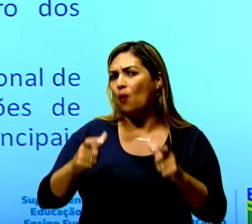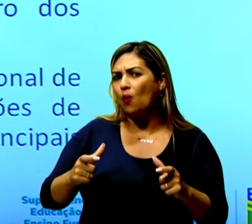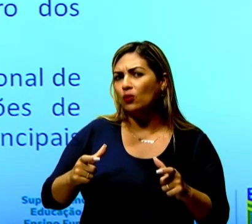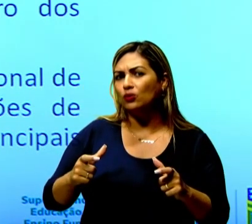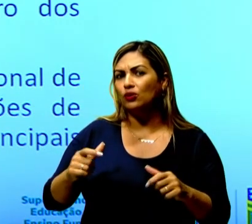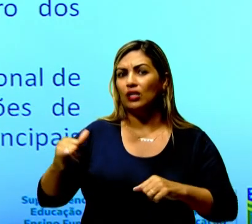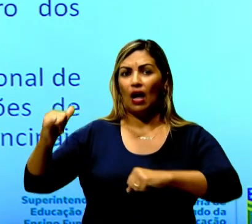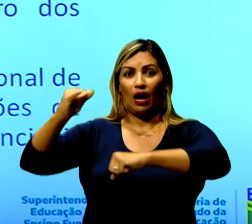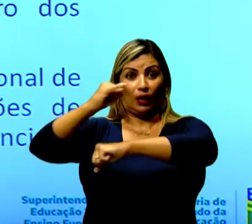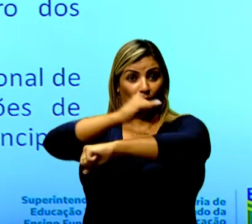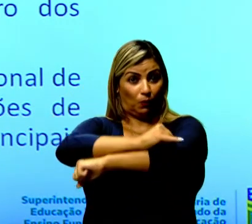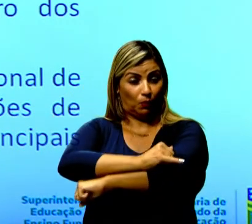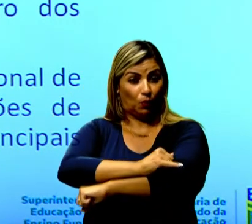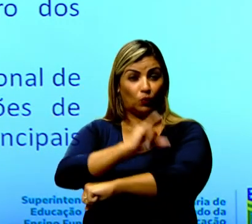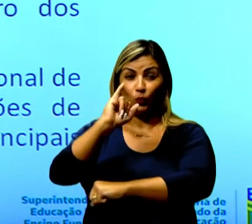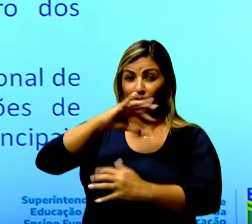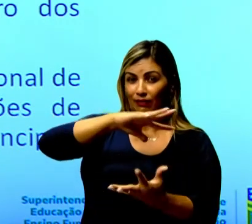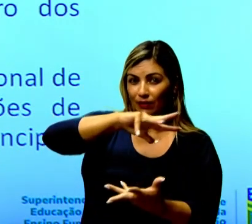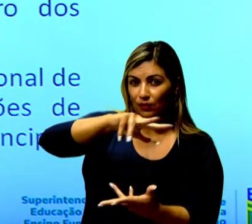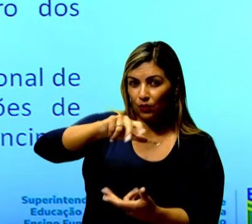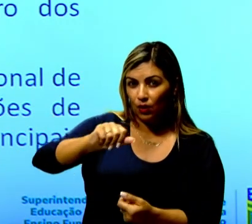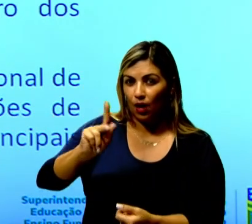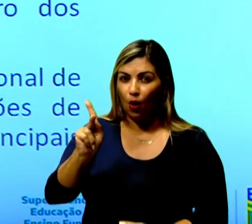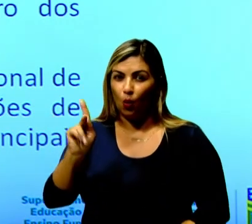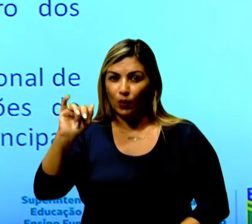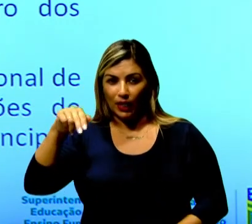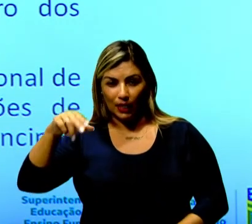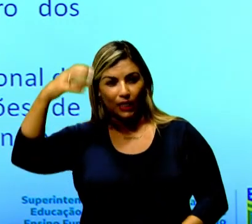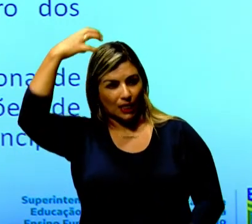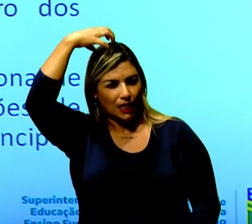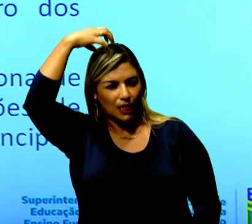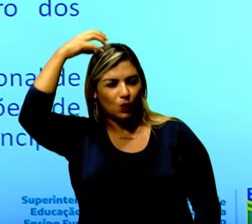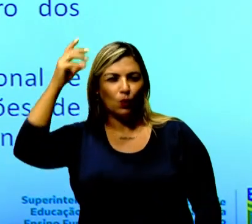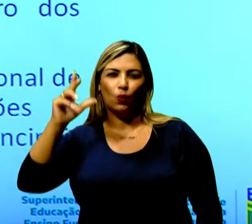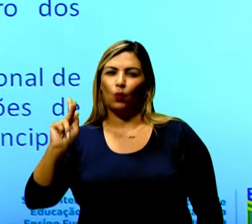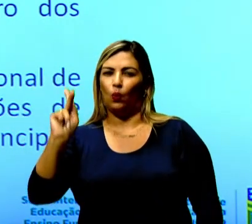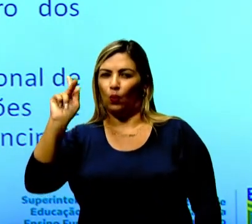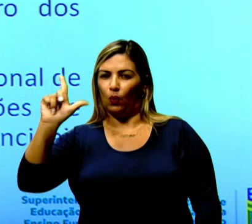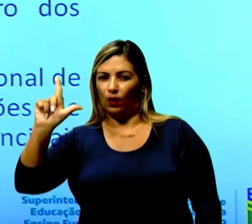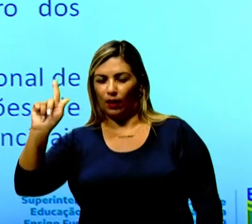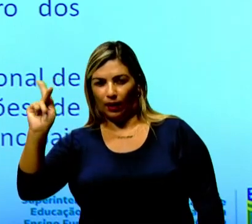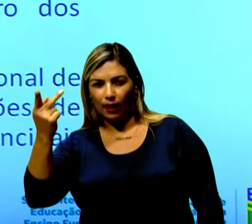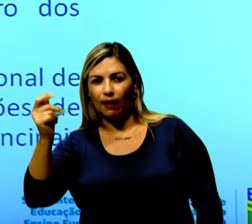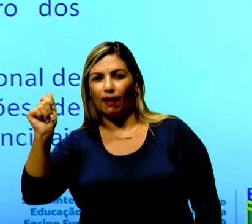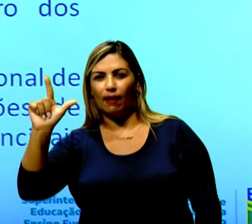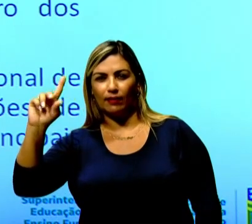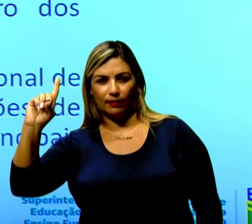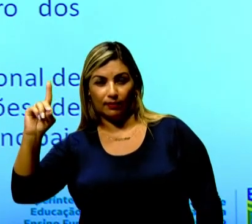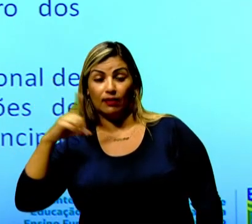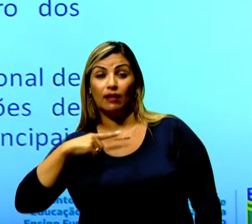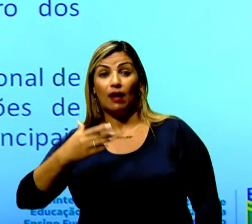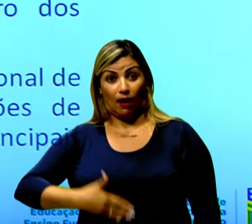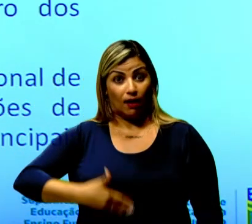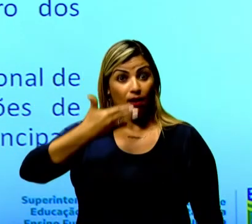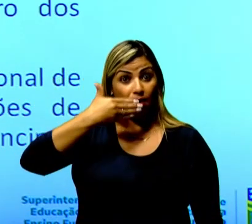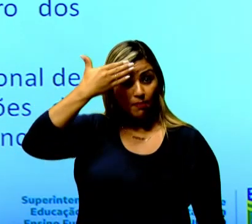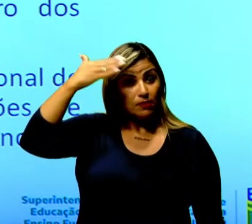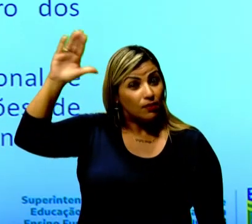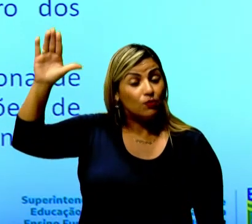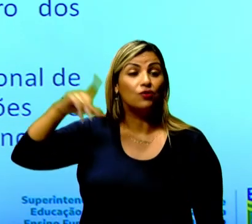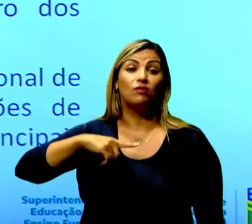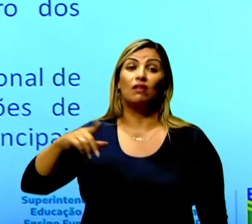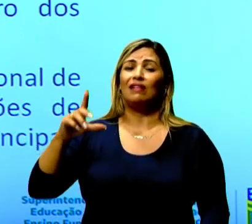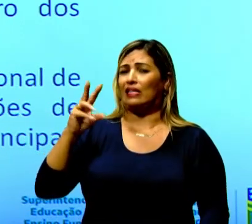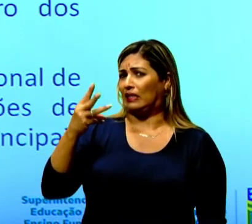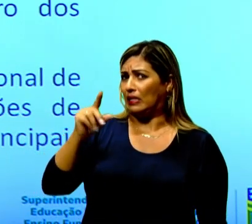localizado no aeroporto internacional king aliás em riad capital da arábia saudita ele